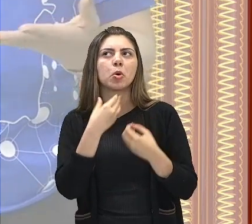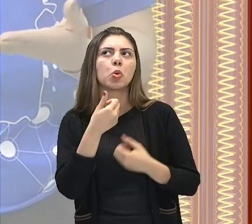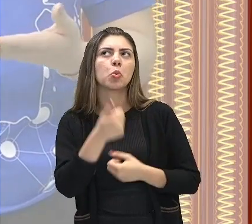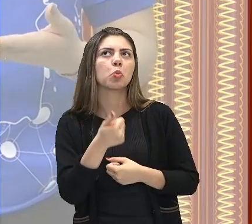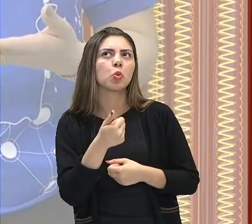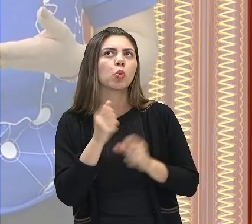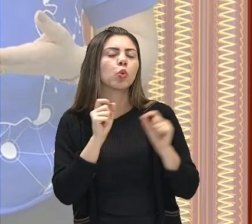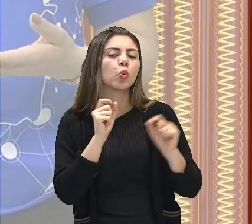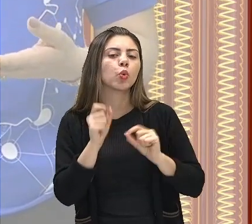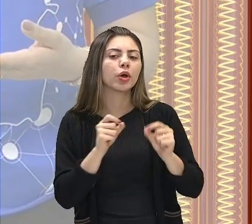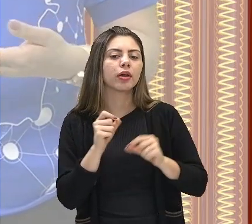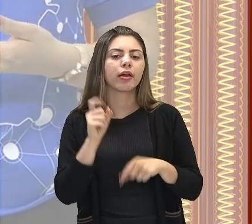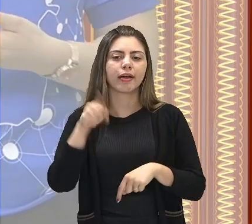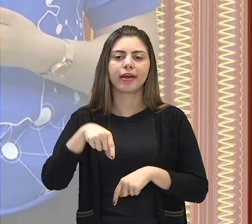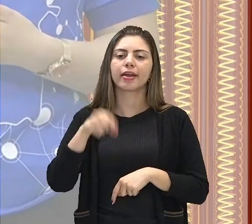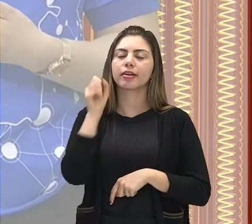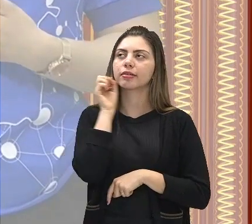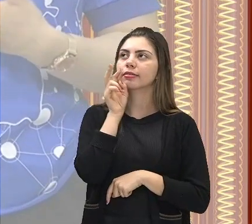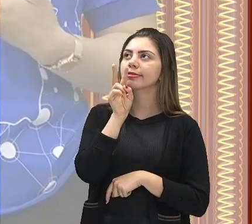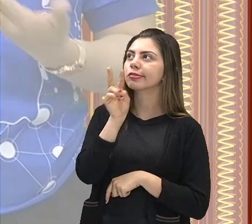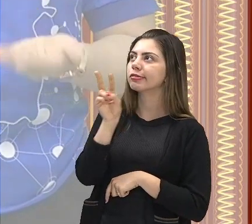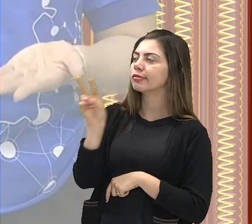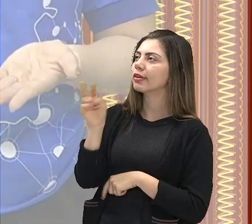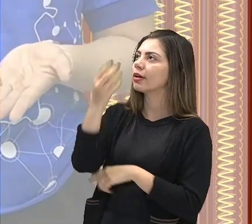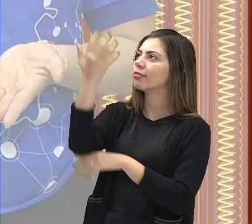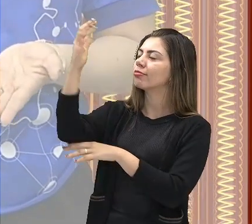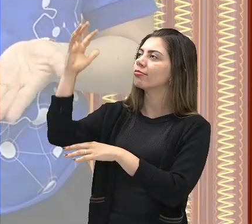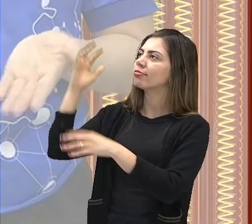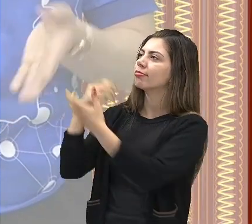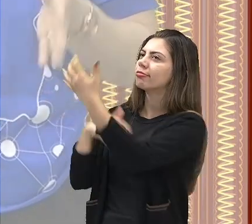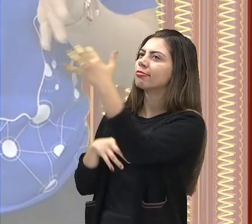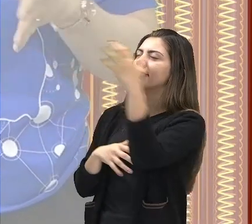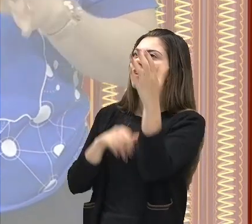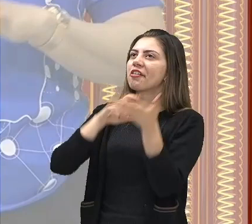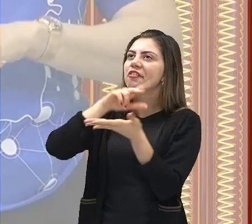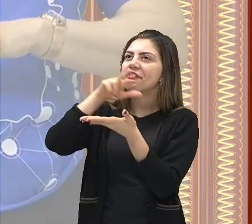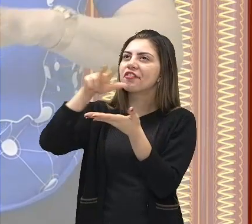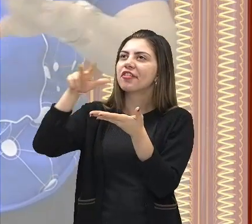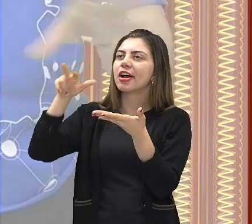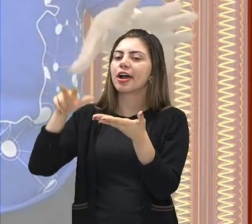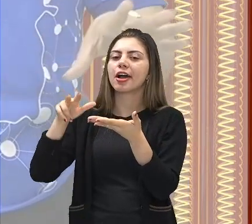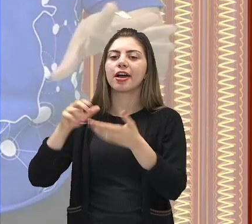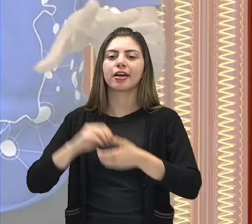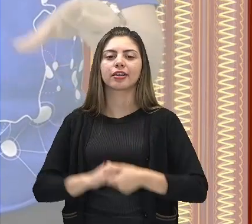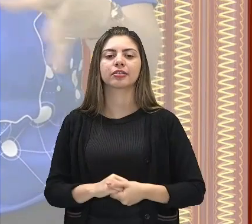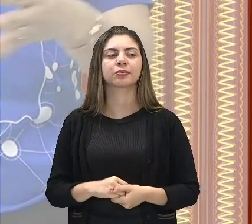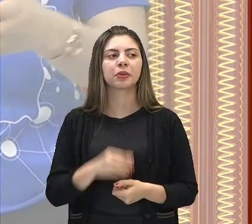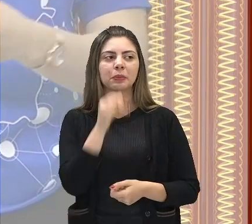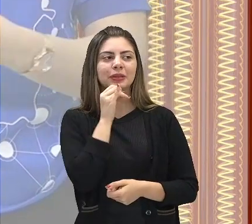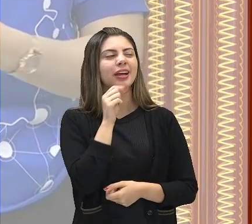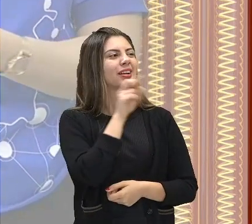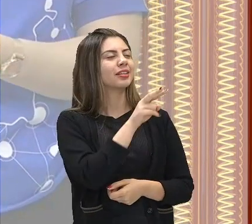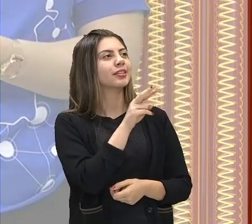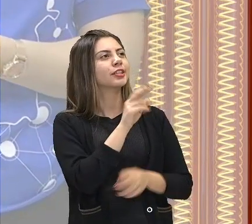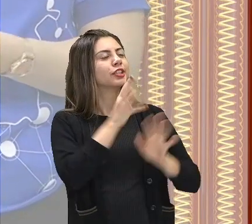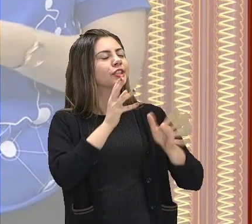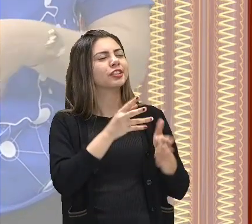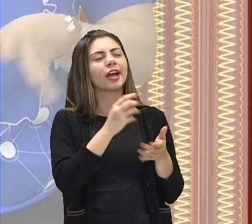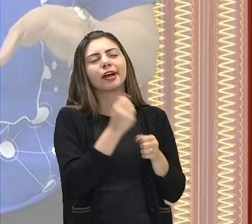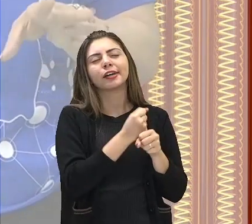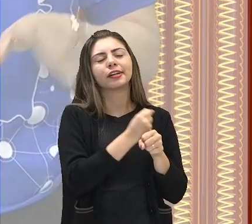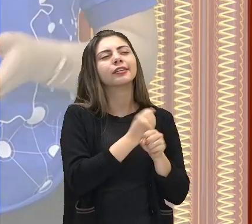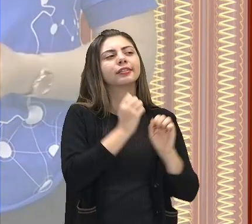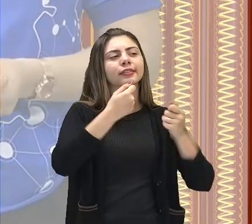estar vislumbrando paisagens diferentes a cada estação, por exemplo, né? Enjoei daquela paisagem, eu posso ir para outro